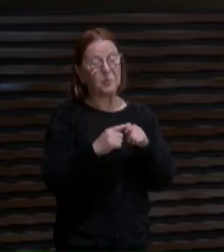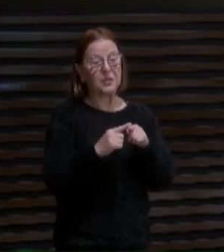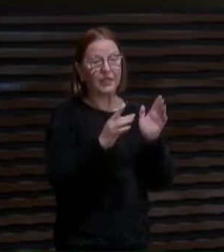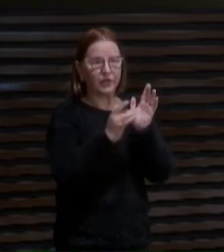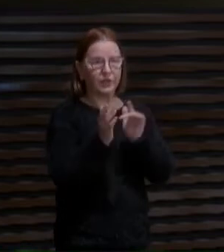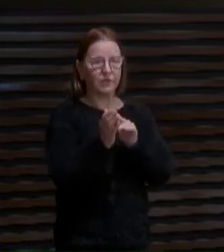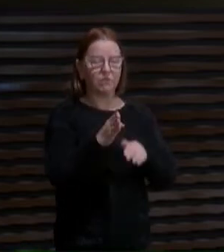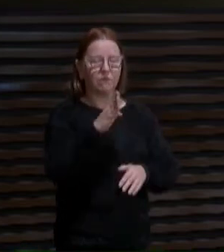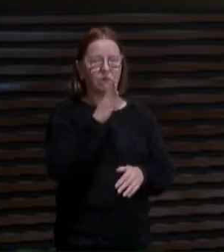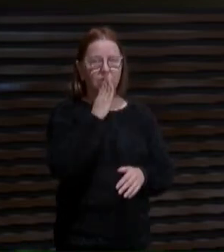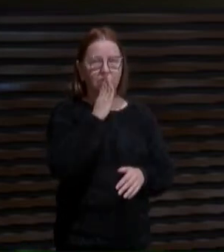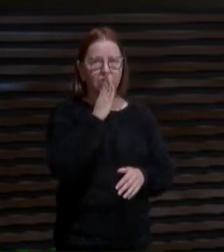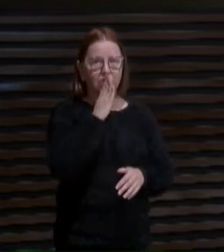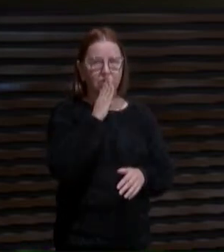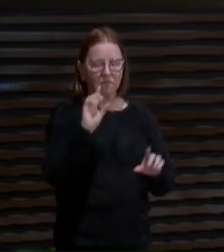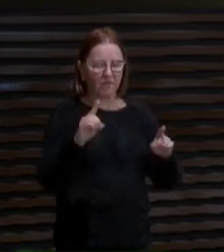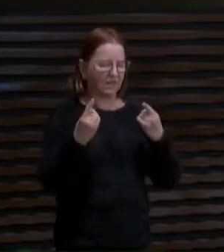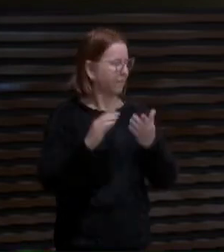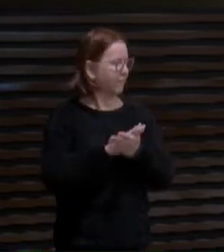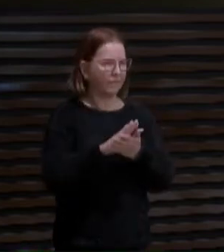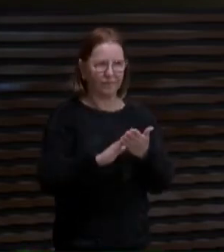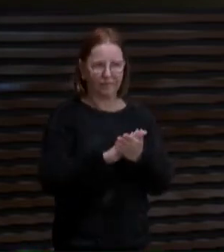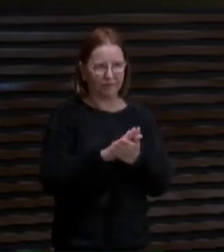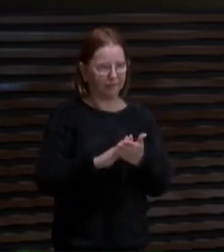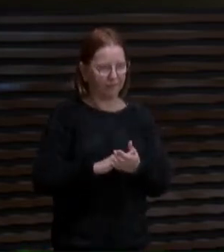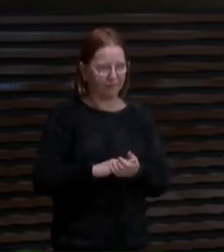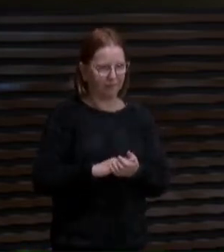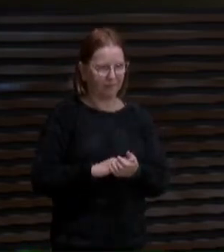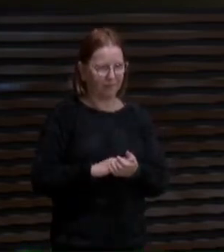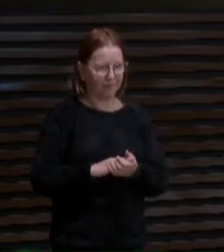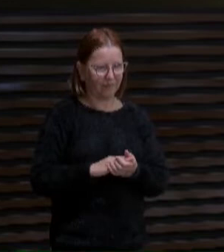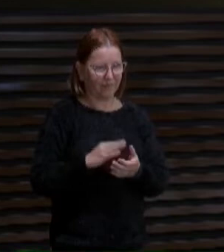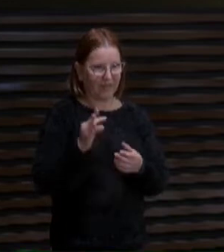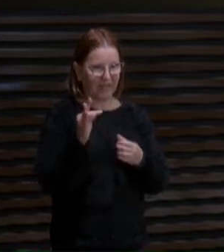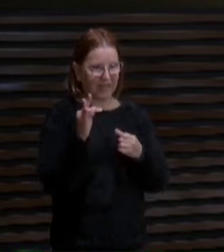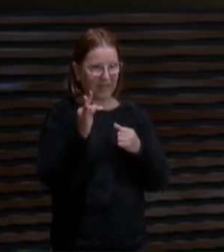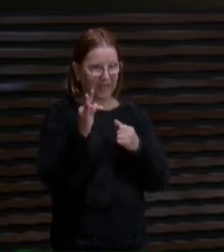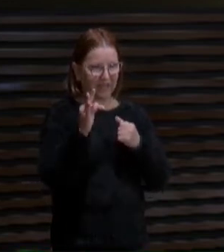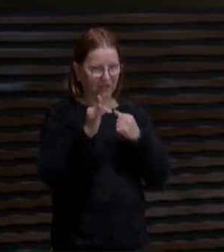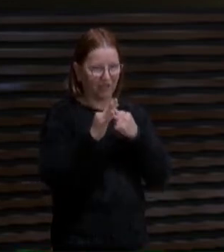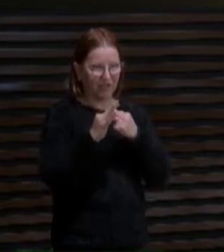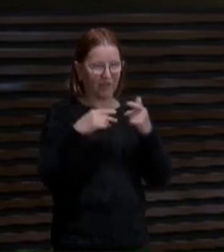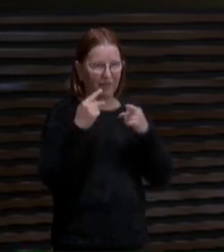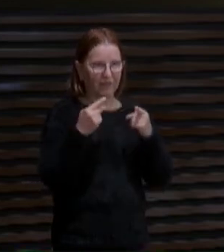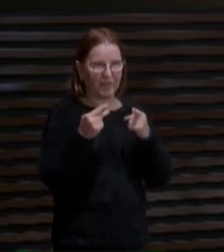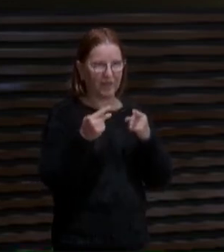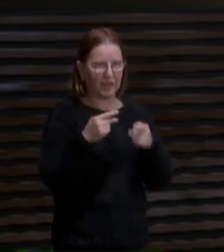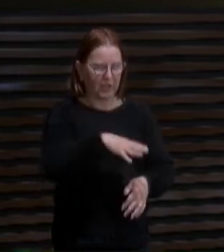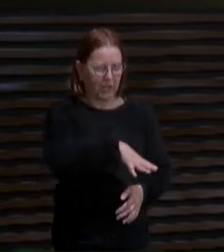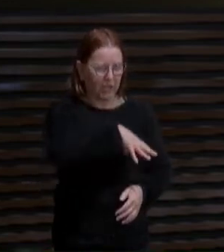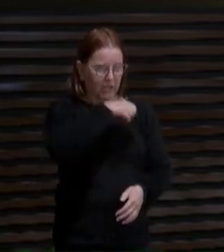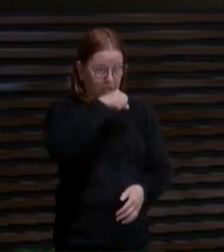ele não se defendia Tiago é claro quando ele diz assim a ira do homem